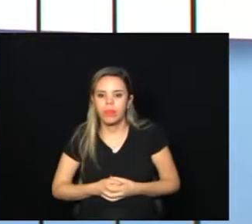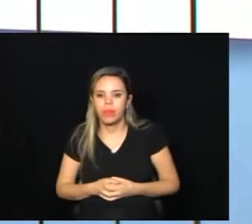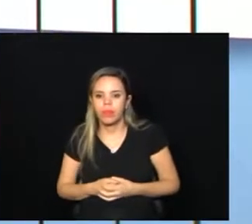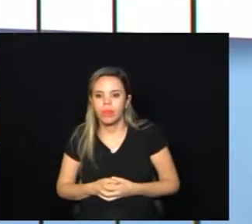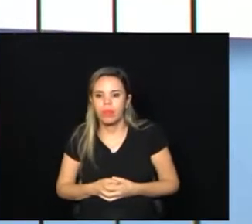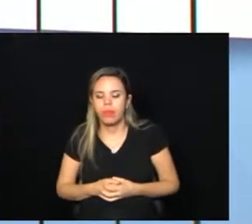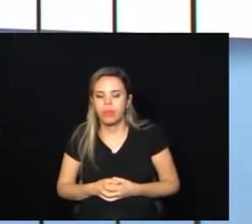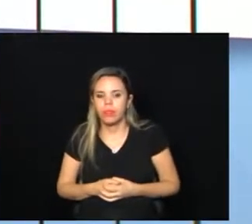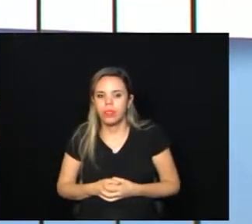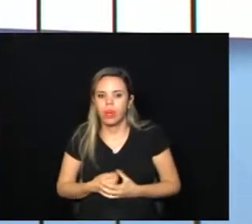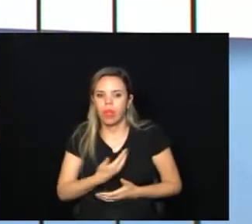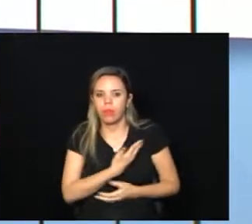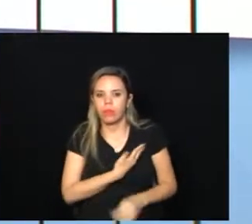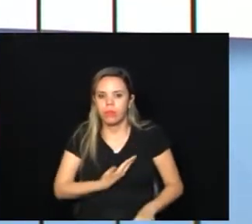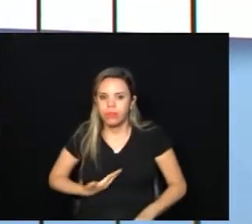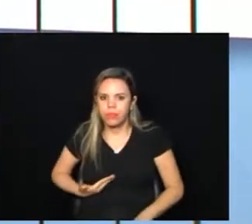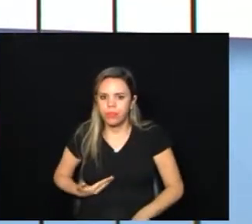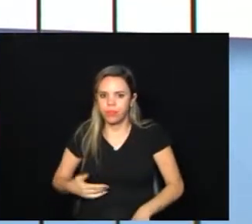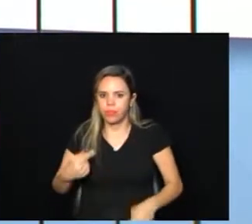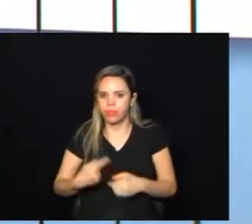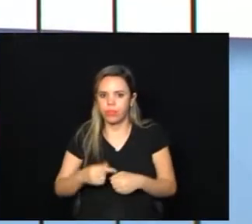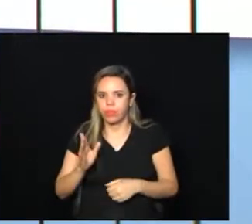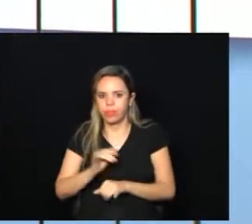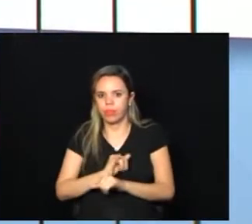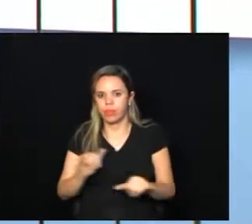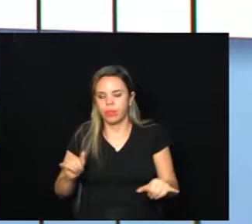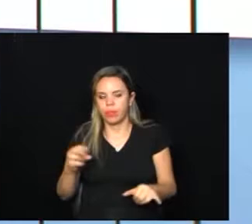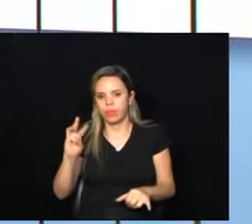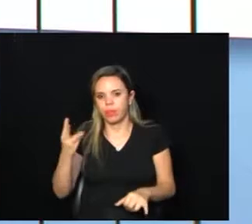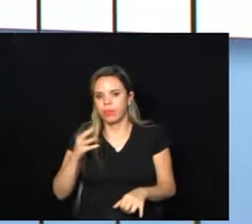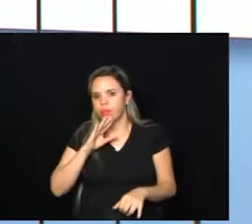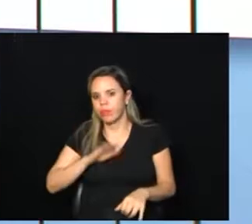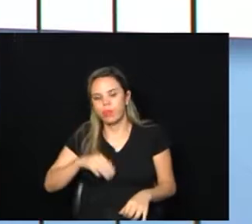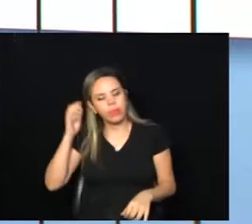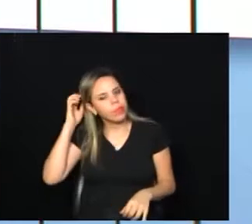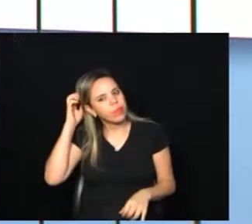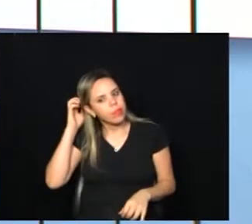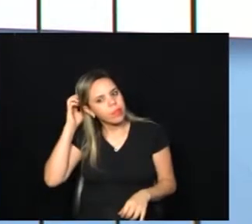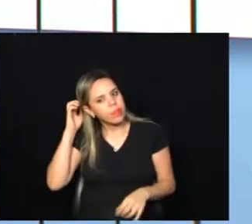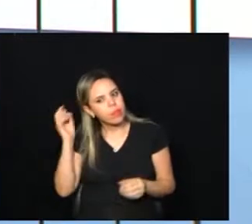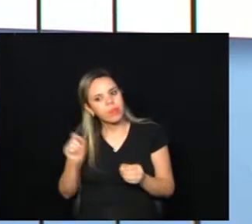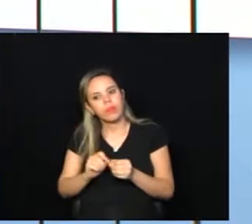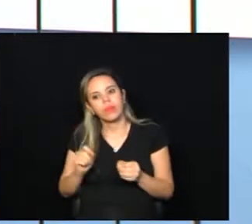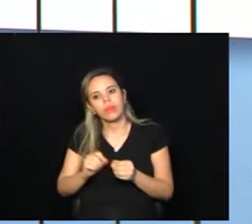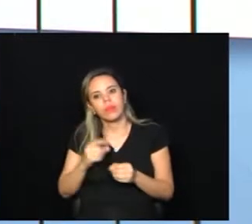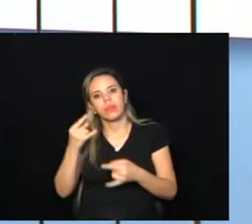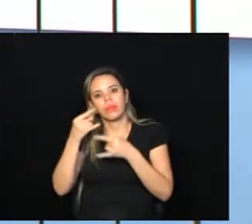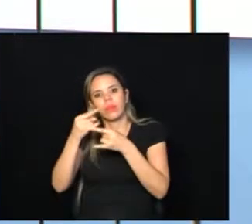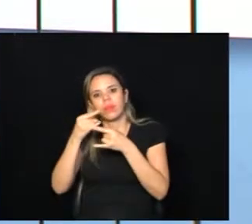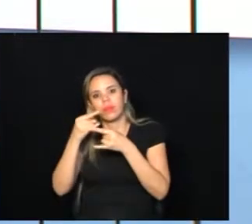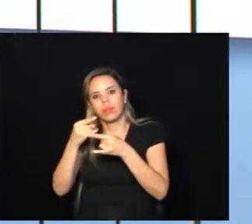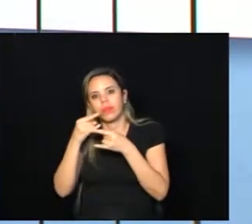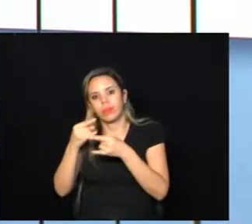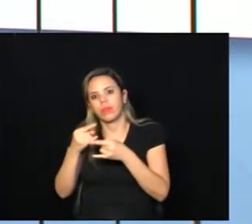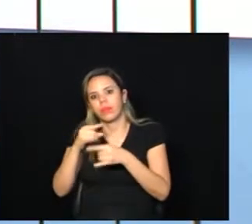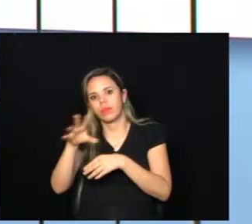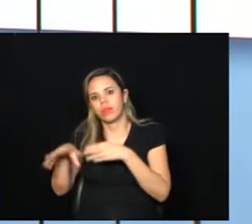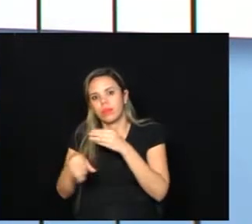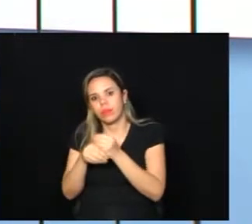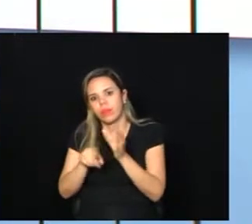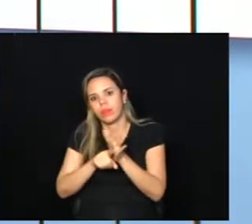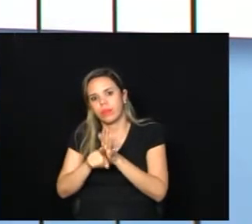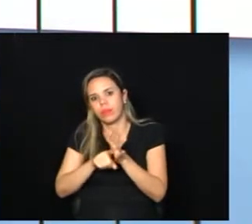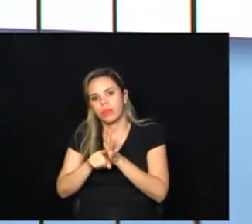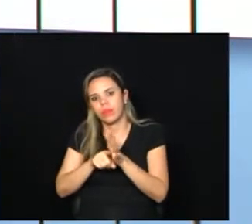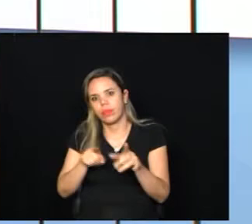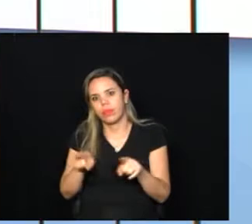vacina.campinas.sp.gov.br. O governo municipal já anunciou que 3 horas da tarde fará uma live para atualizar os dados